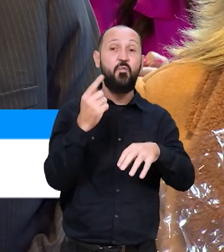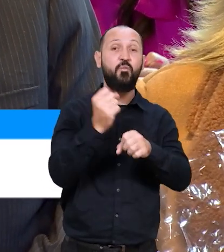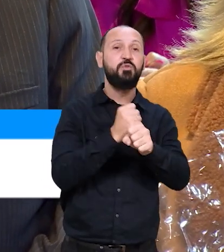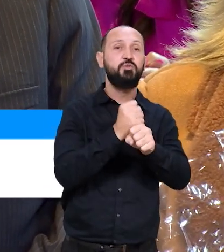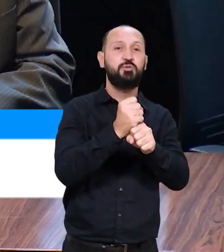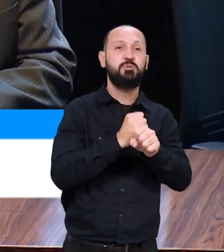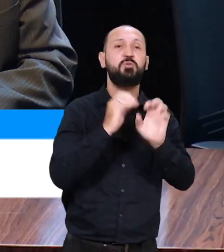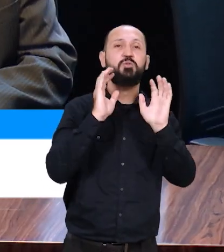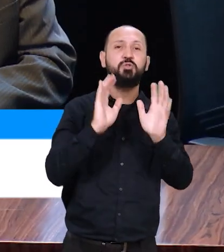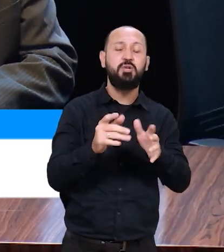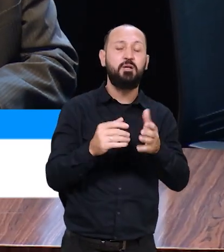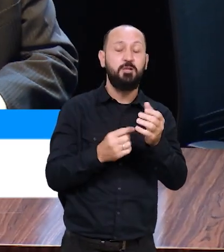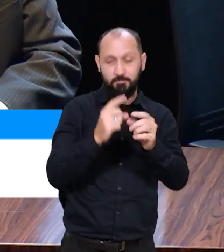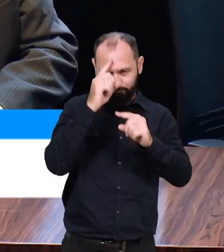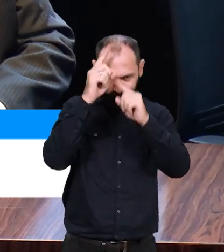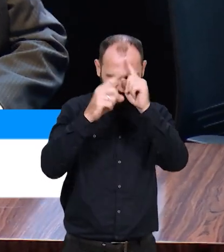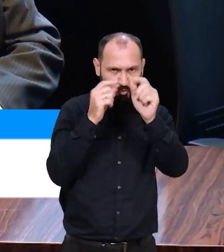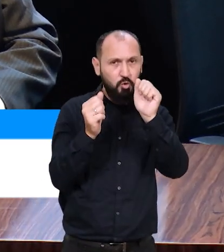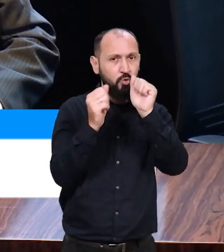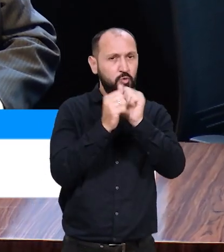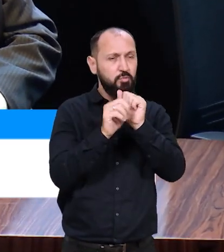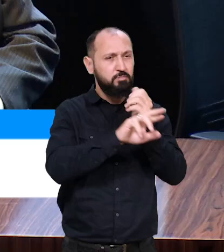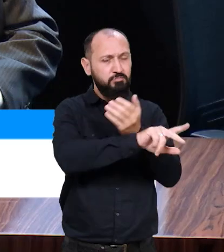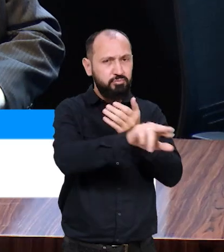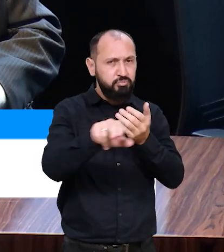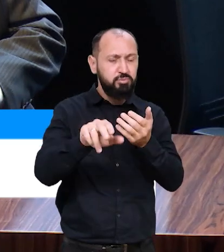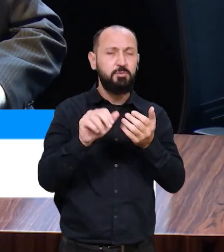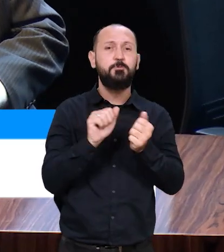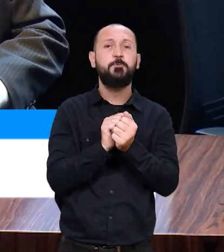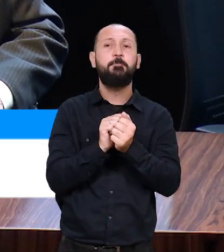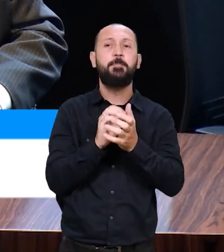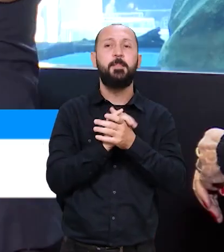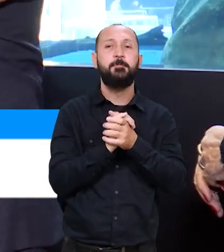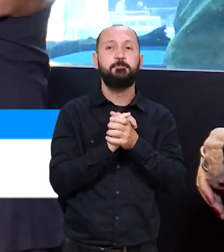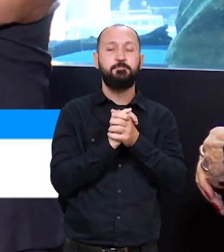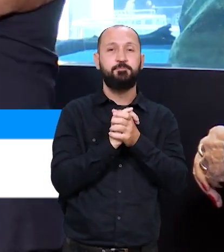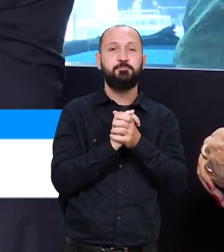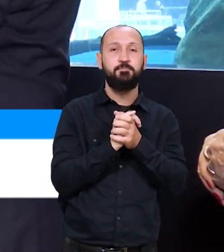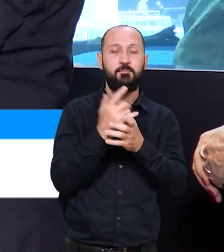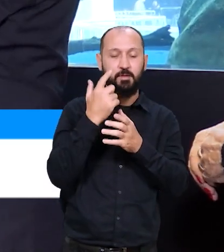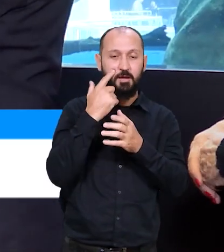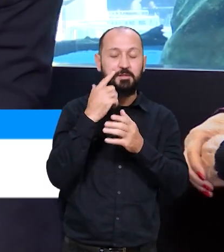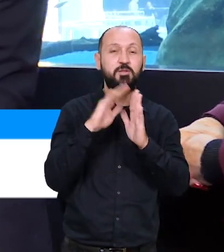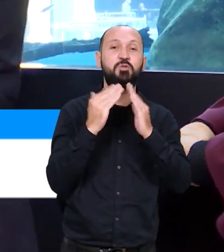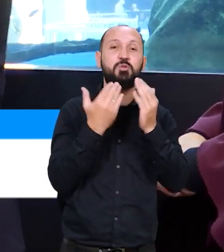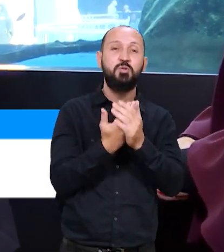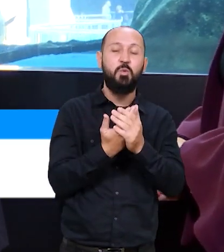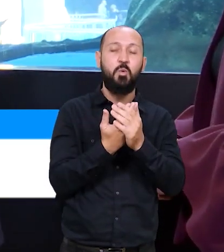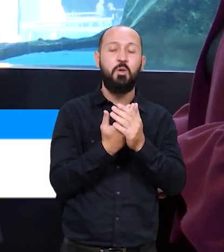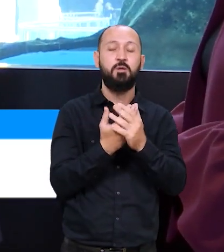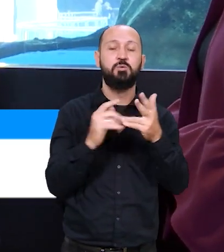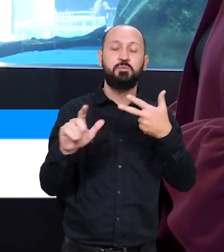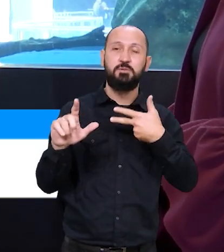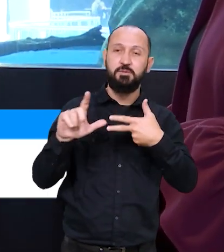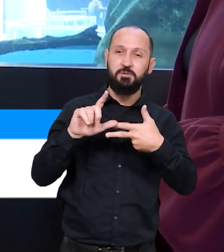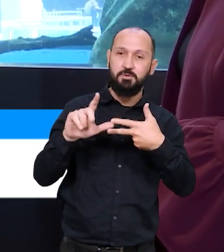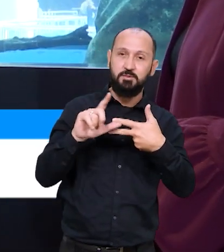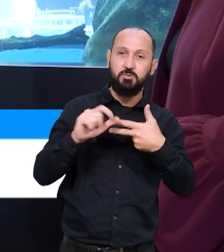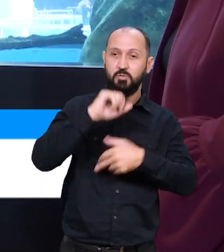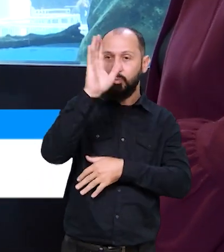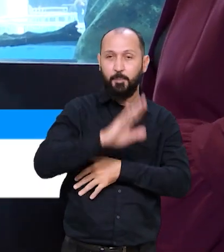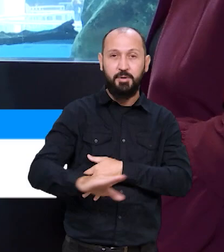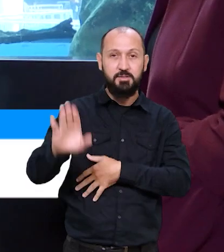no Senado, né? E 20 anos, foi ele que idealizou, juntamente com vários pares,